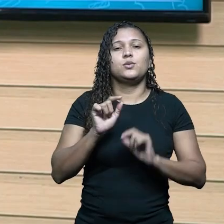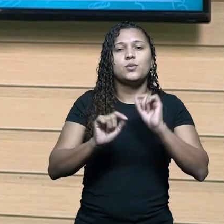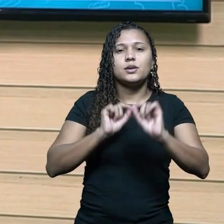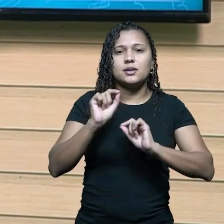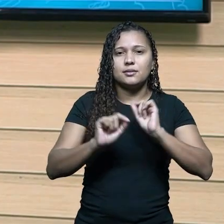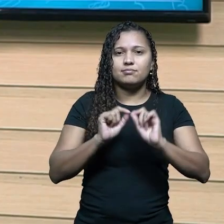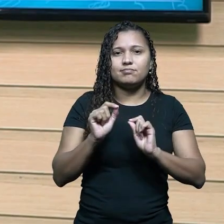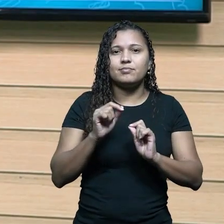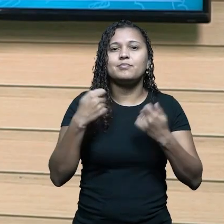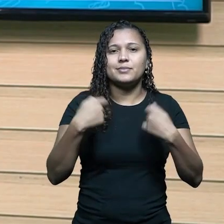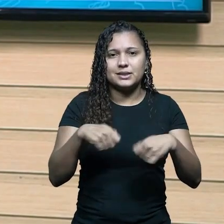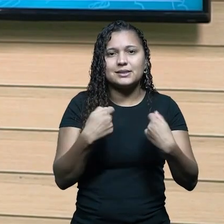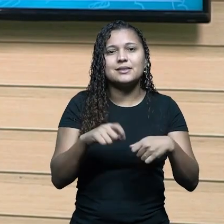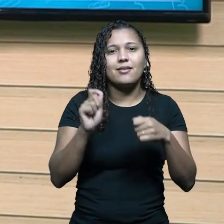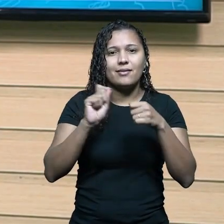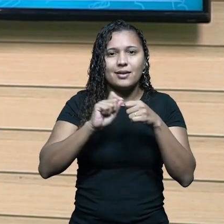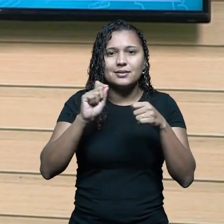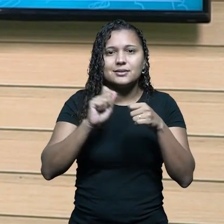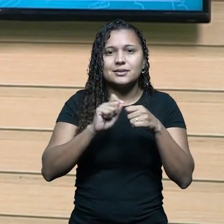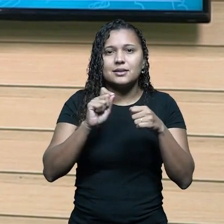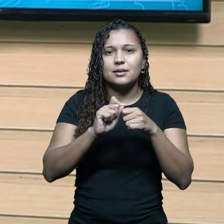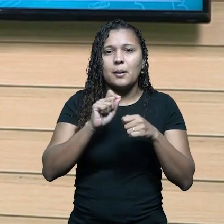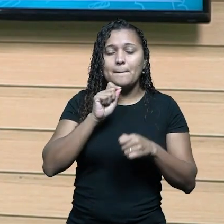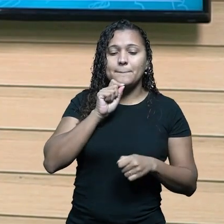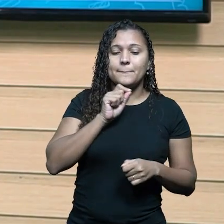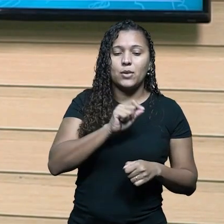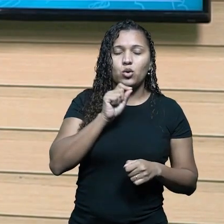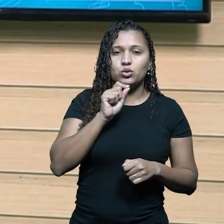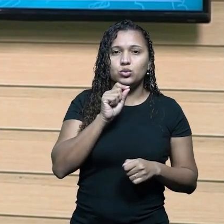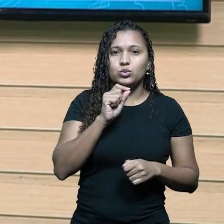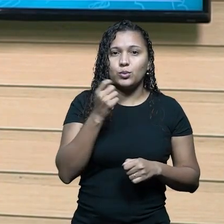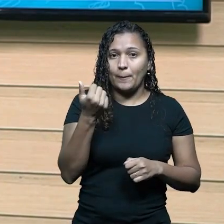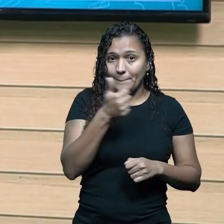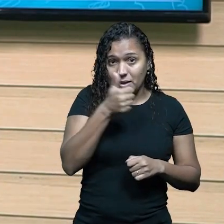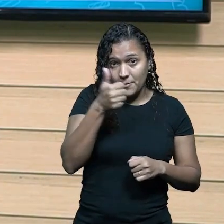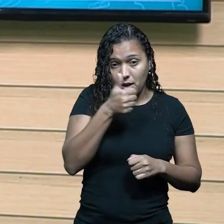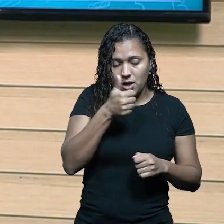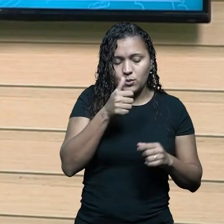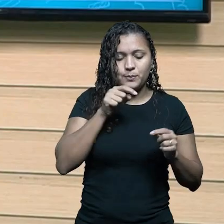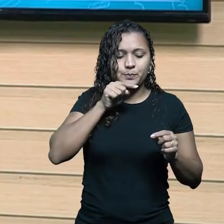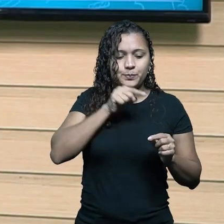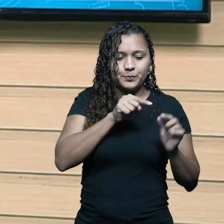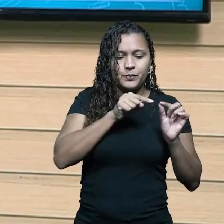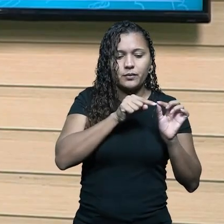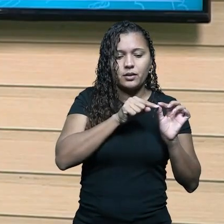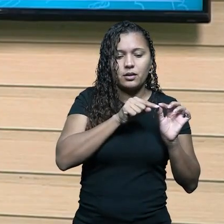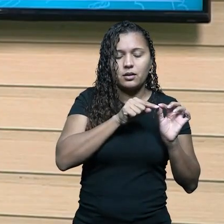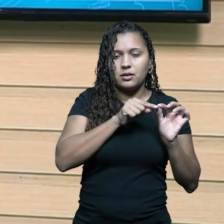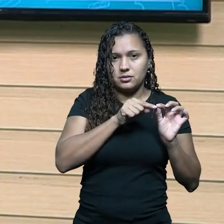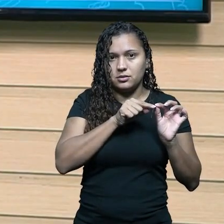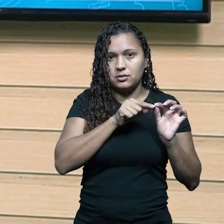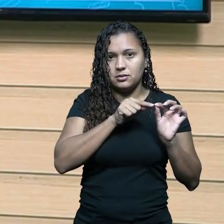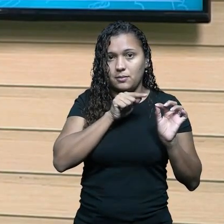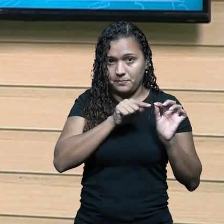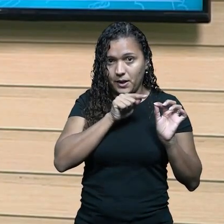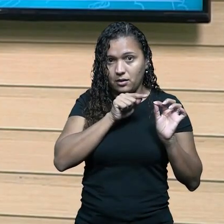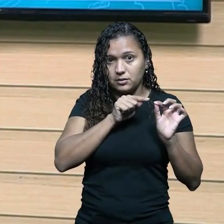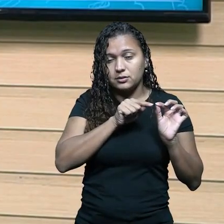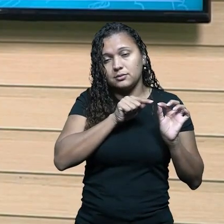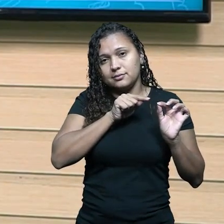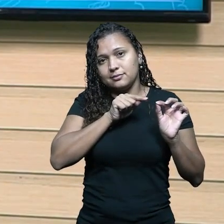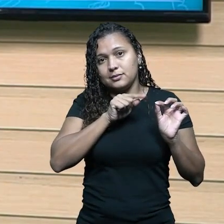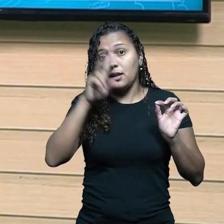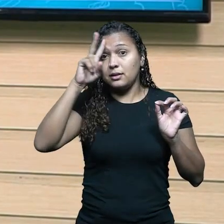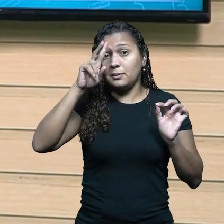escalonada, tá, você vai fazer a partir do primeiro ponto. Você marcou um, e a partir